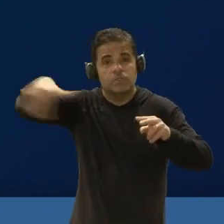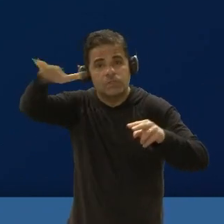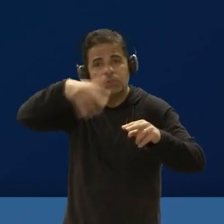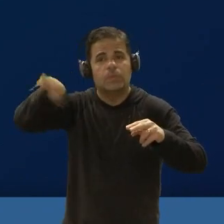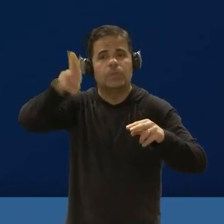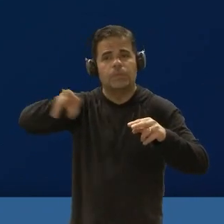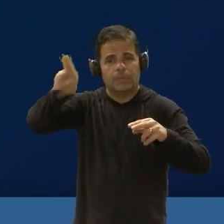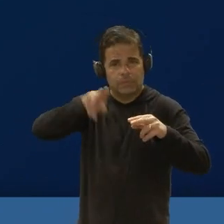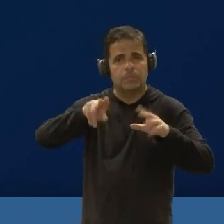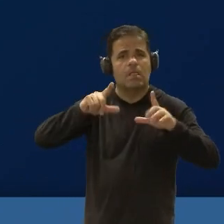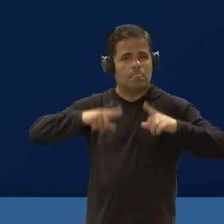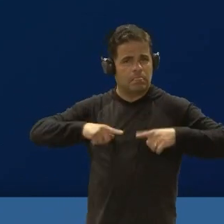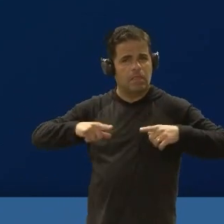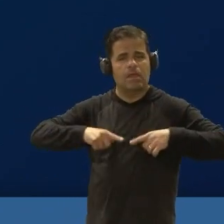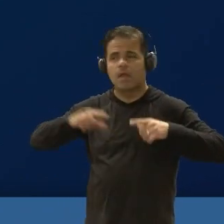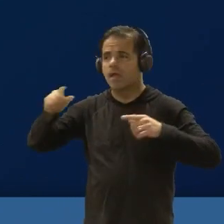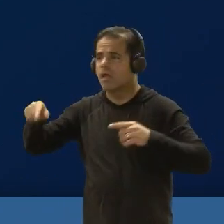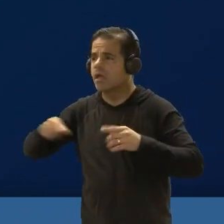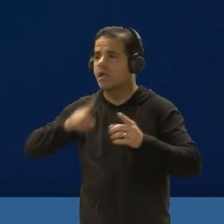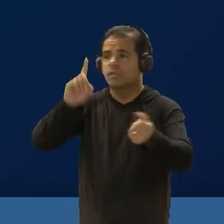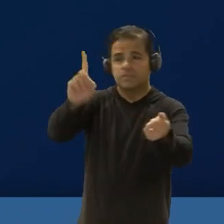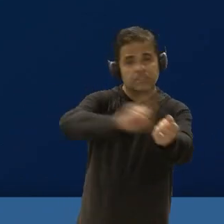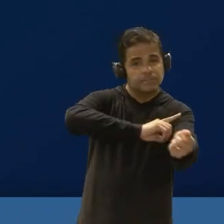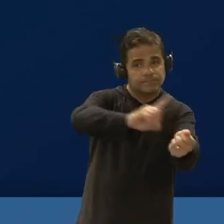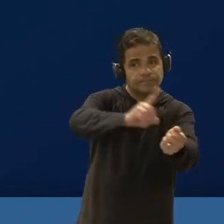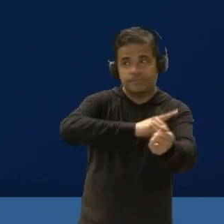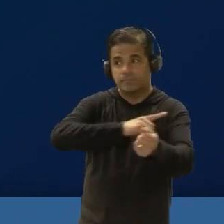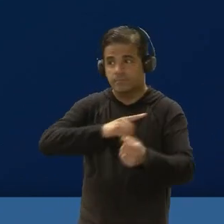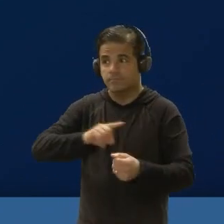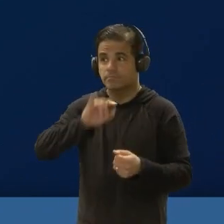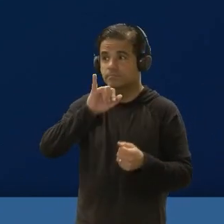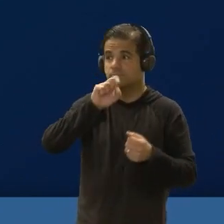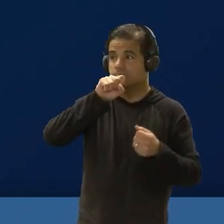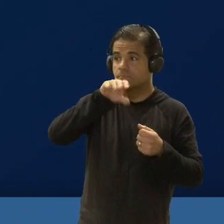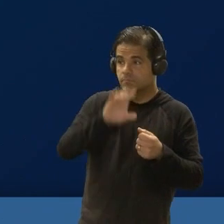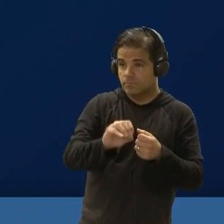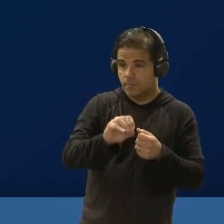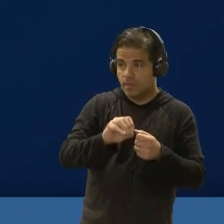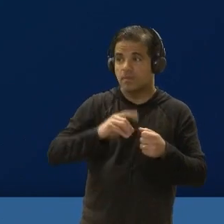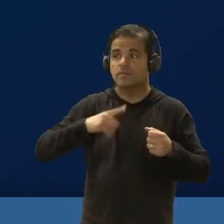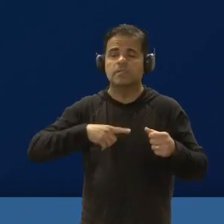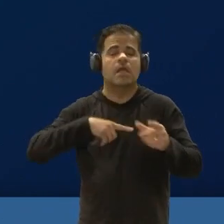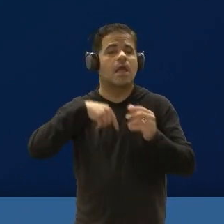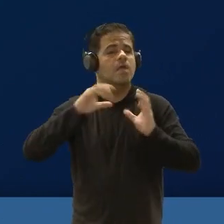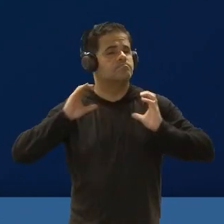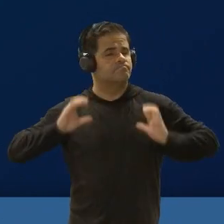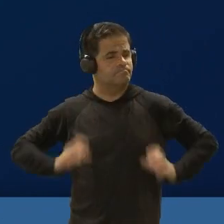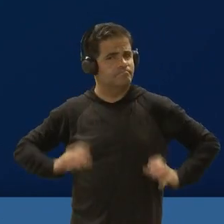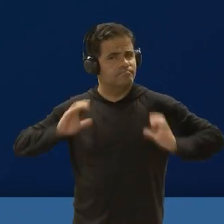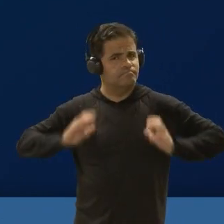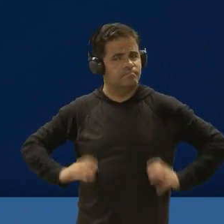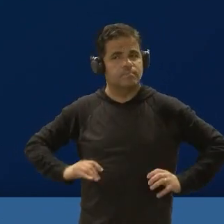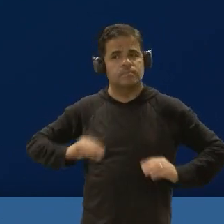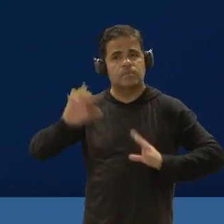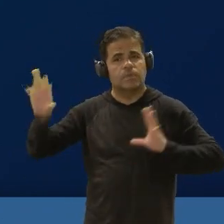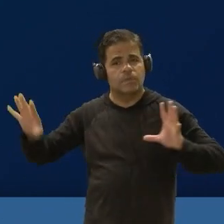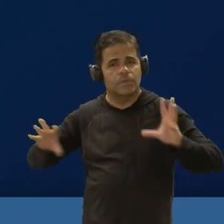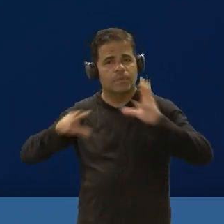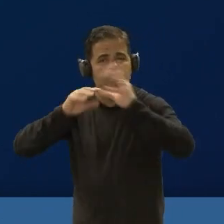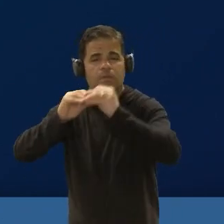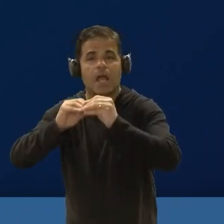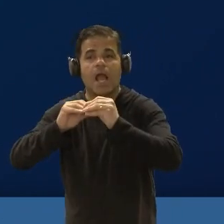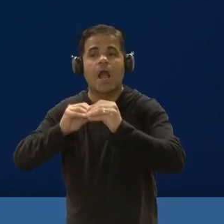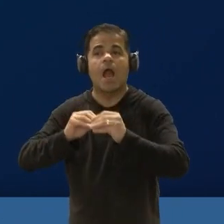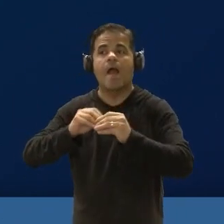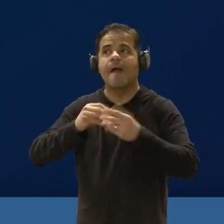usam, pacientes com diabetes que usam a isomaltulose, eles têm um comportamento de acréscimo de